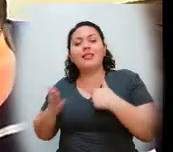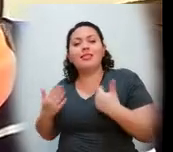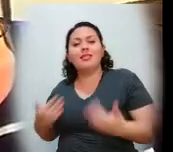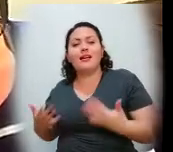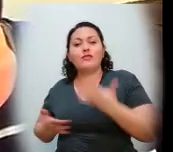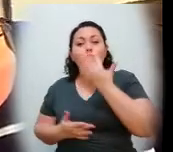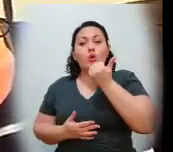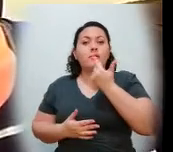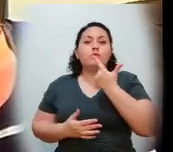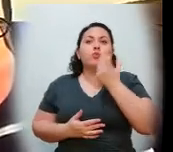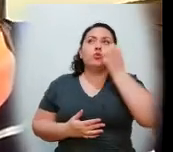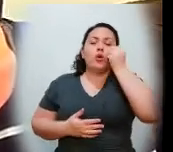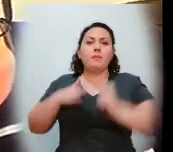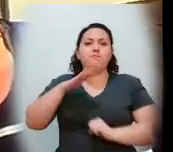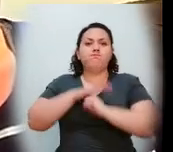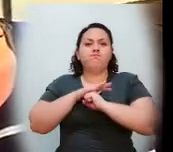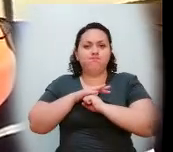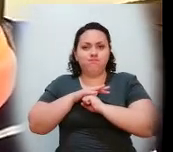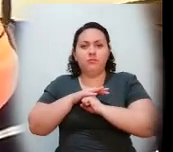seis dormir com horas aquela antes, né? sensação de